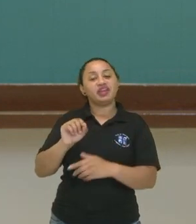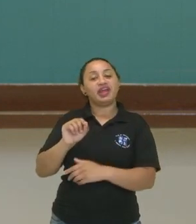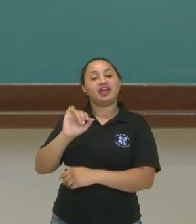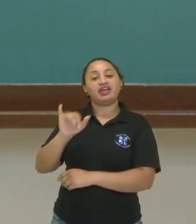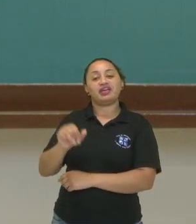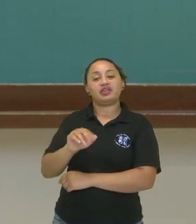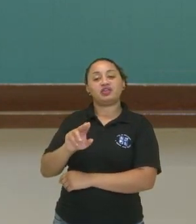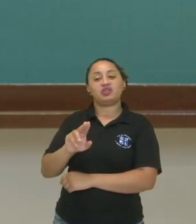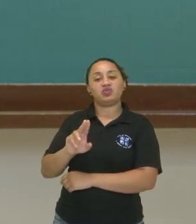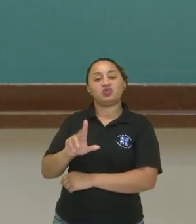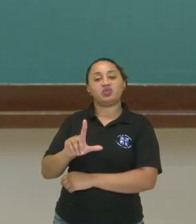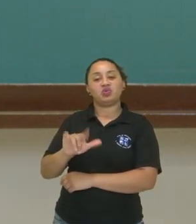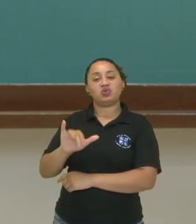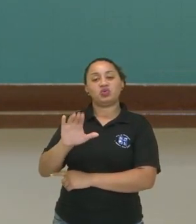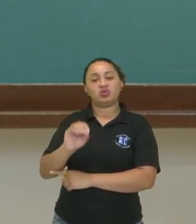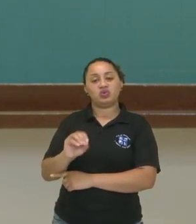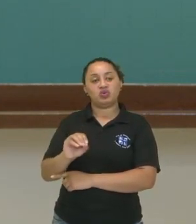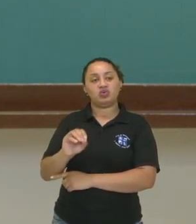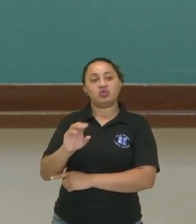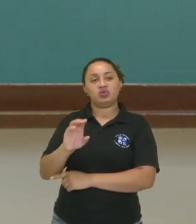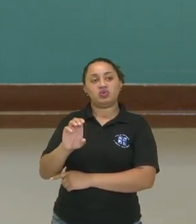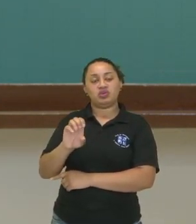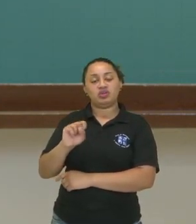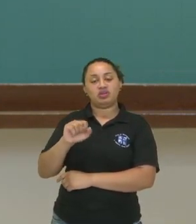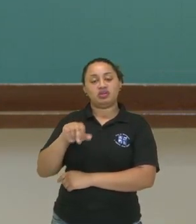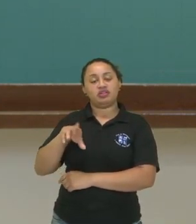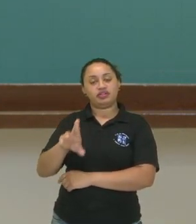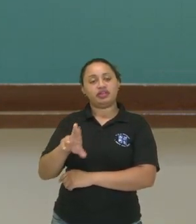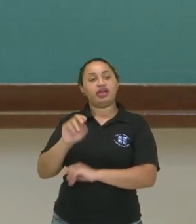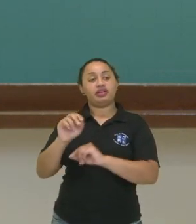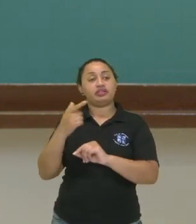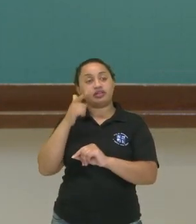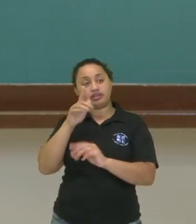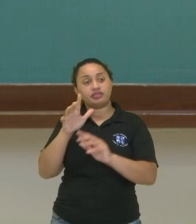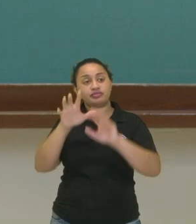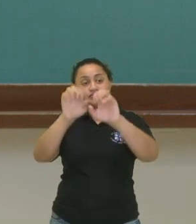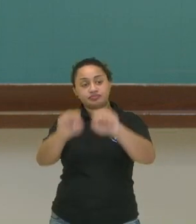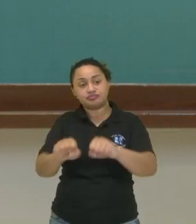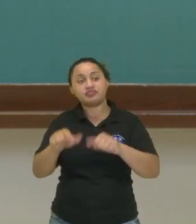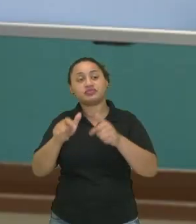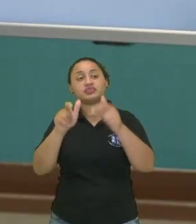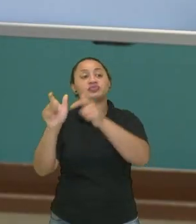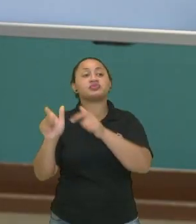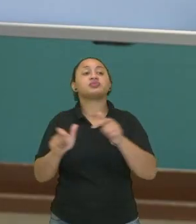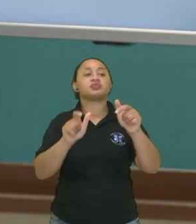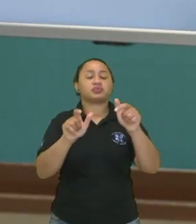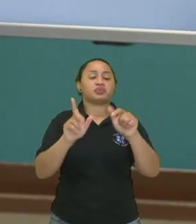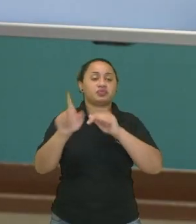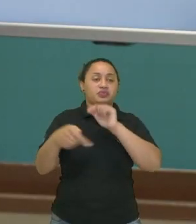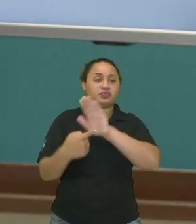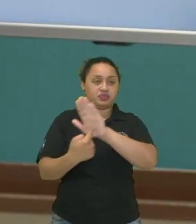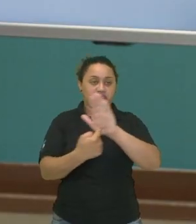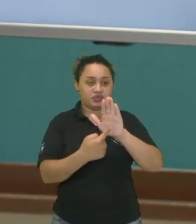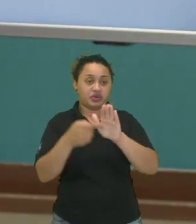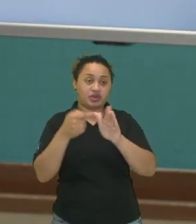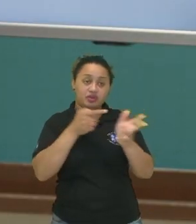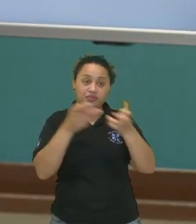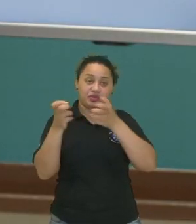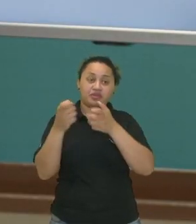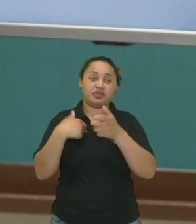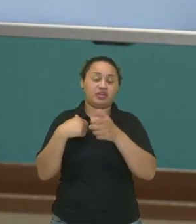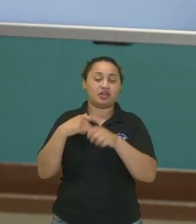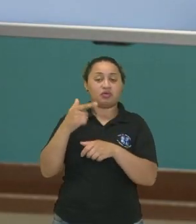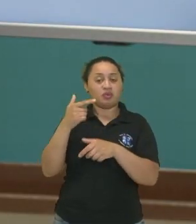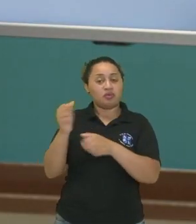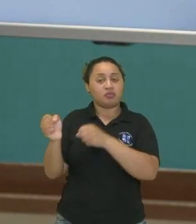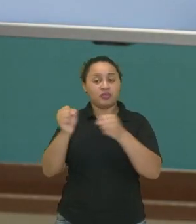César, chamado o Conquistador da Gália, já vou mostrar na região que ele dominou, ele percebeu que com seu poder e sua popularidade